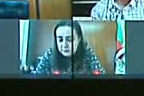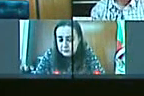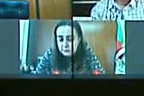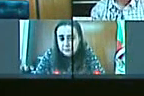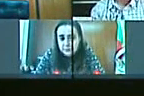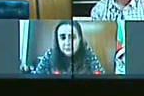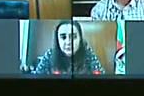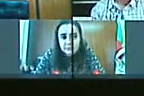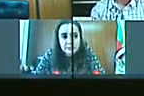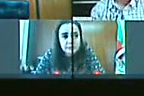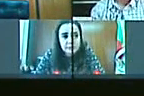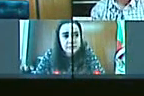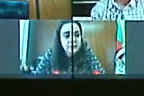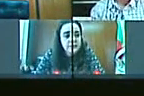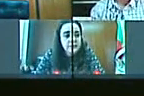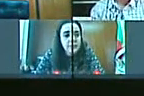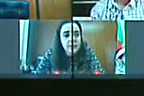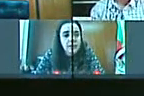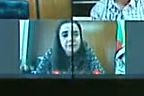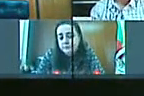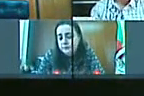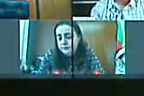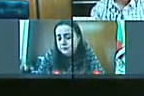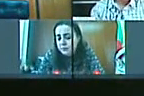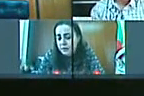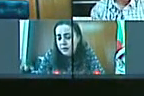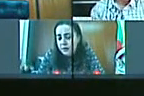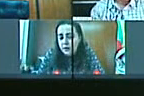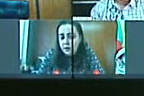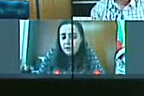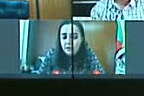Favorável, presidente. Ok, deputada Kelly Moraes.